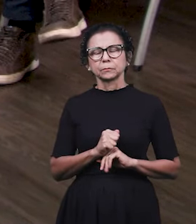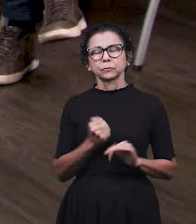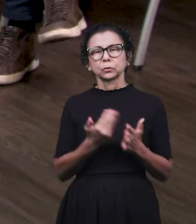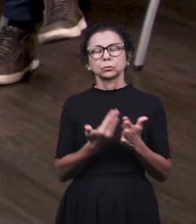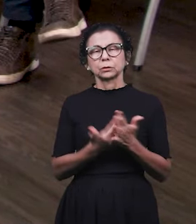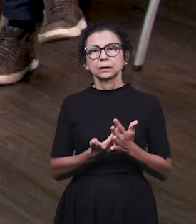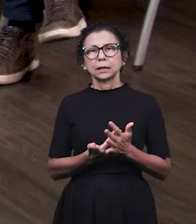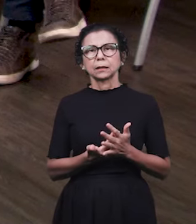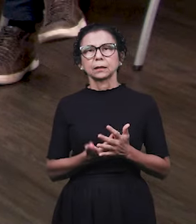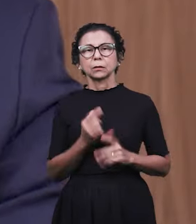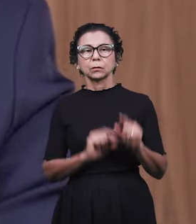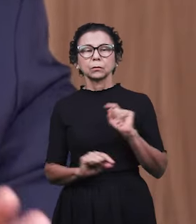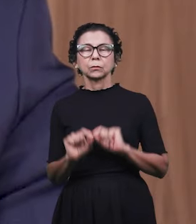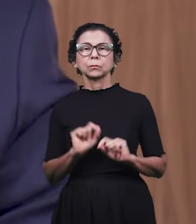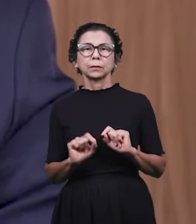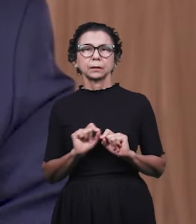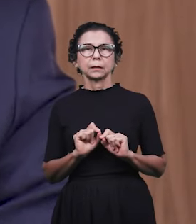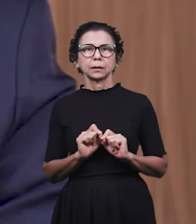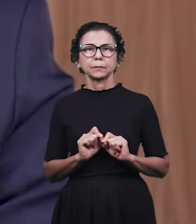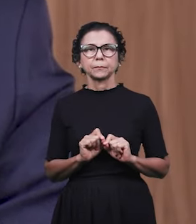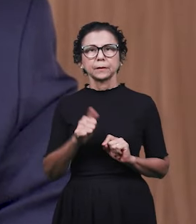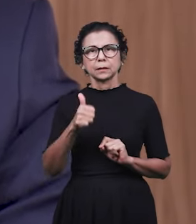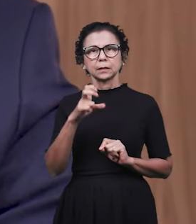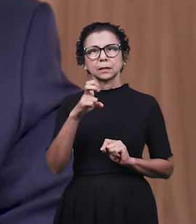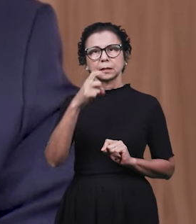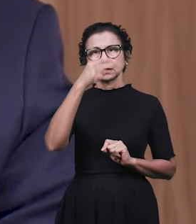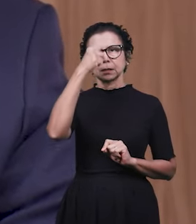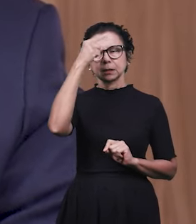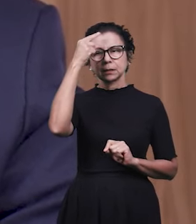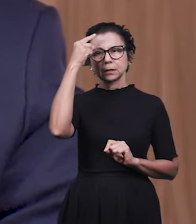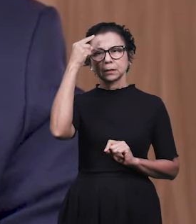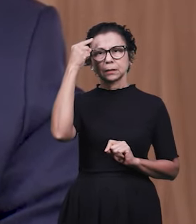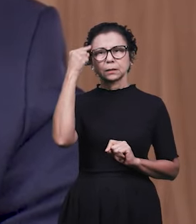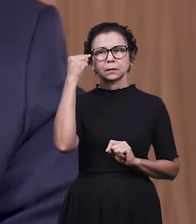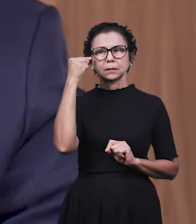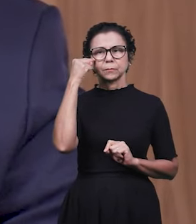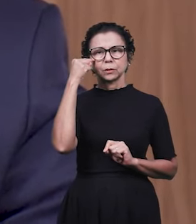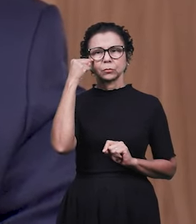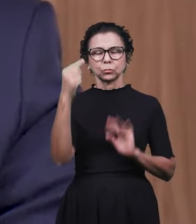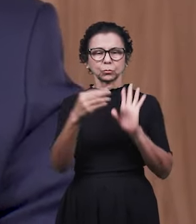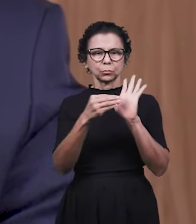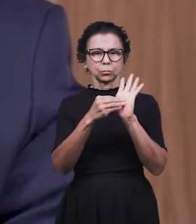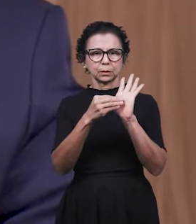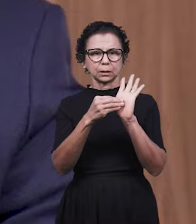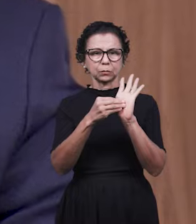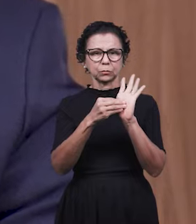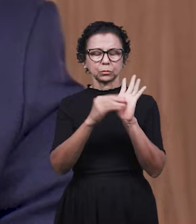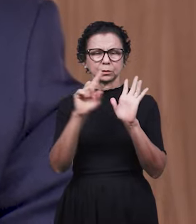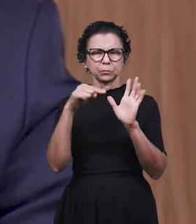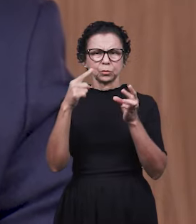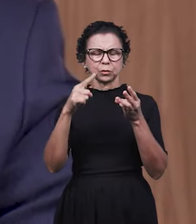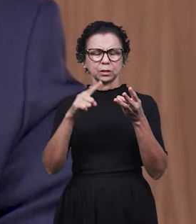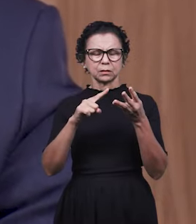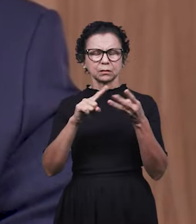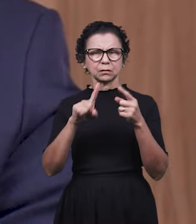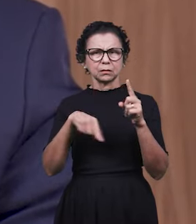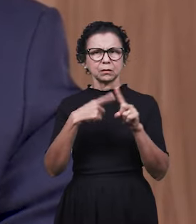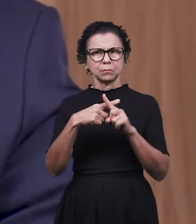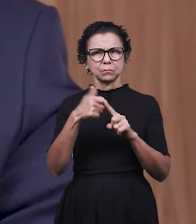vou fazer? Eu vou fazer 15 minutos, eu vou estudar conteúdo. Vou estudar os conteúdos. Depois, os outros 15 minutos, eu vou começar a